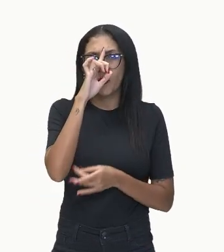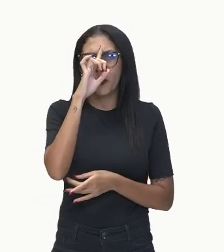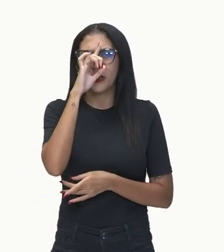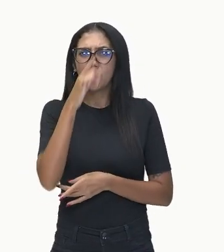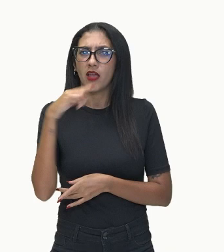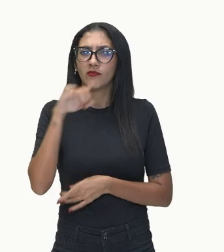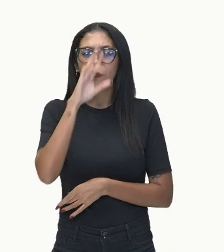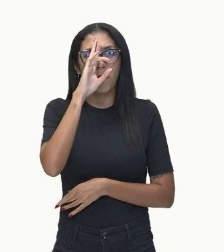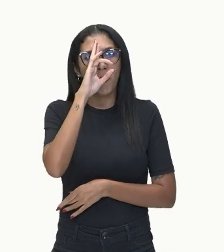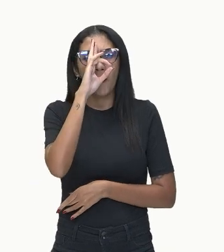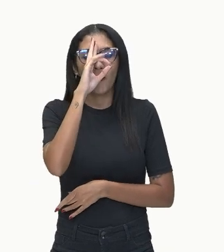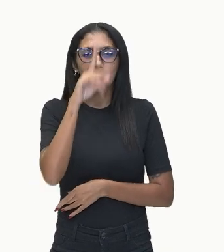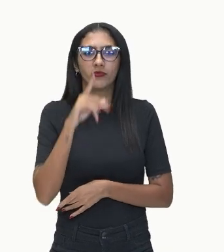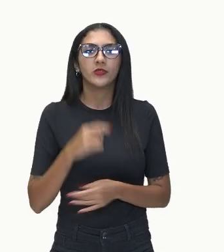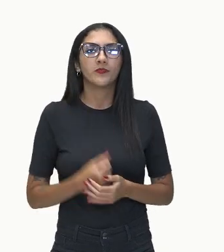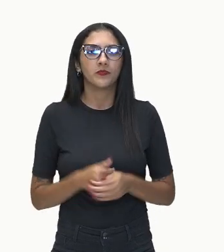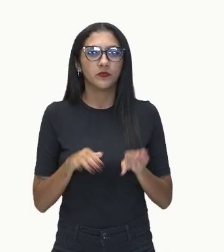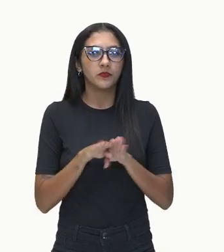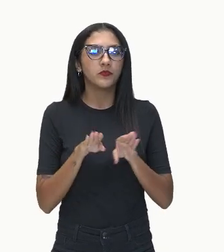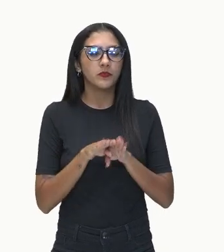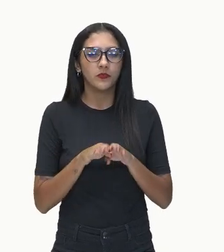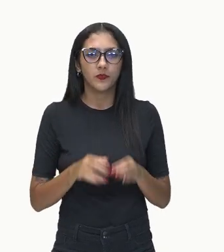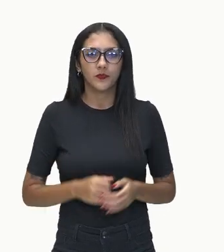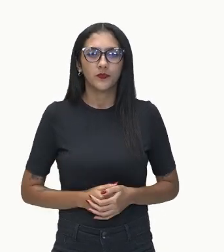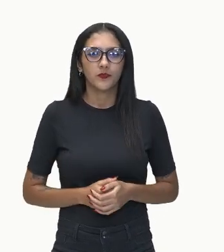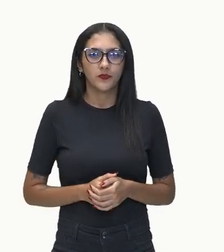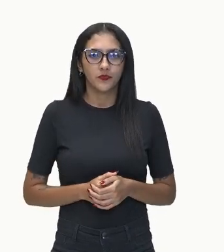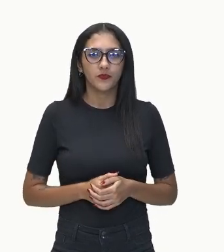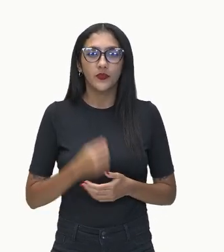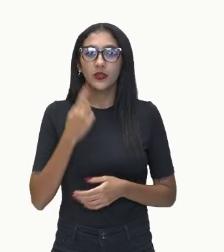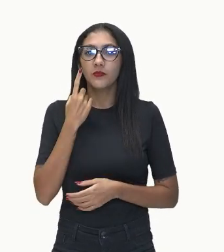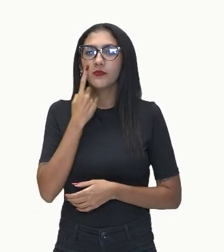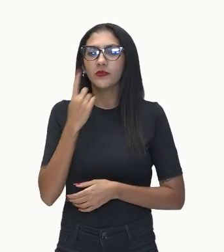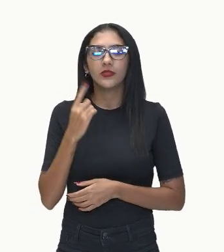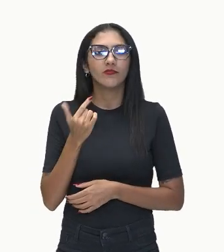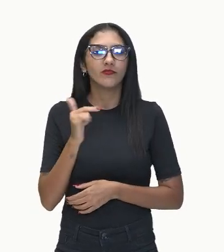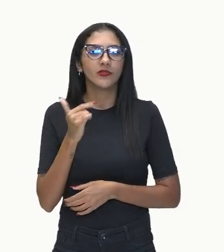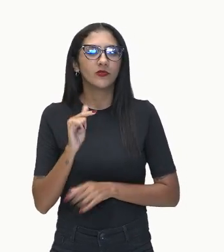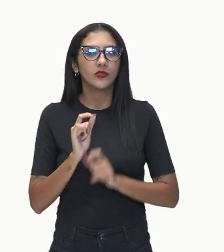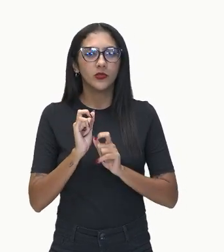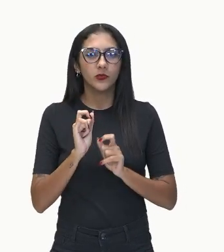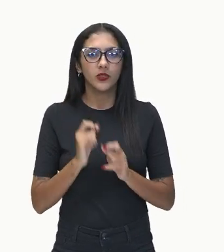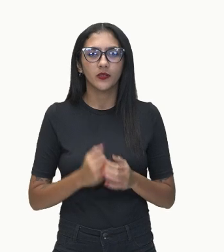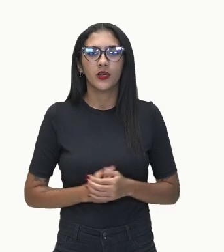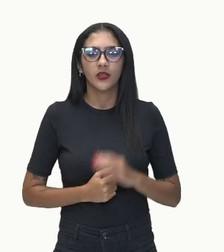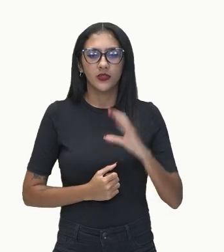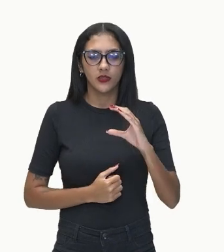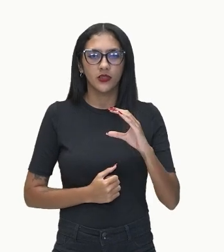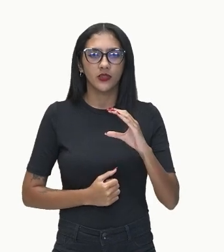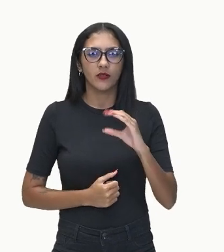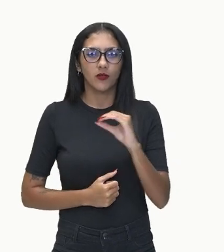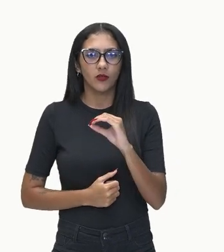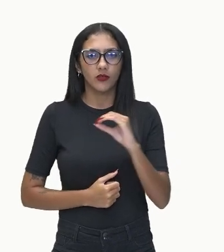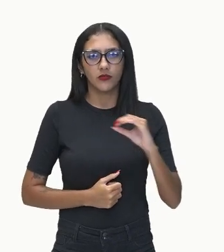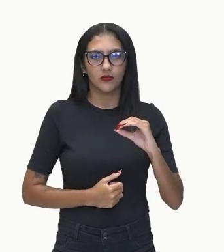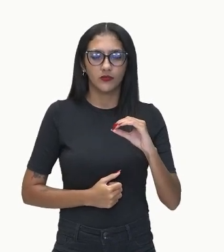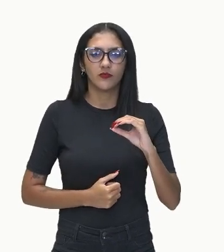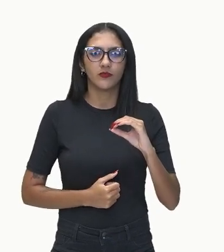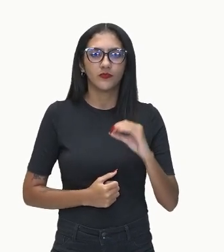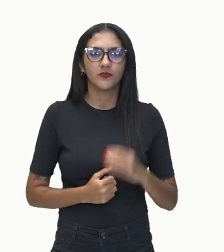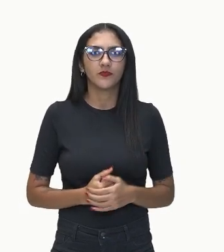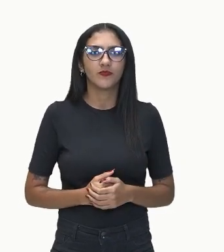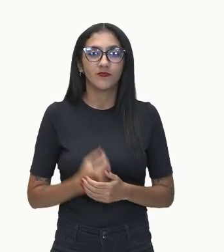ésteres também têm 2 oxigênios, só que no final não tem hidroxila, tem continuação da cadeia com o carbono. Então, essa